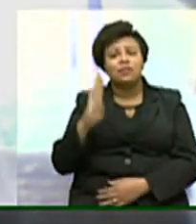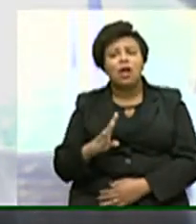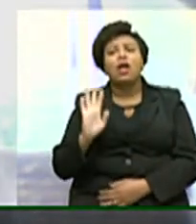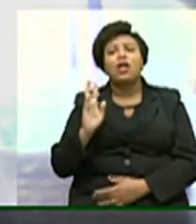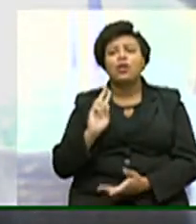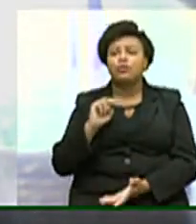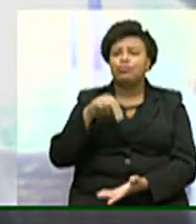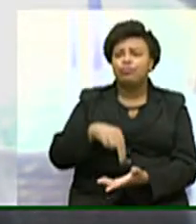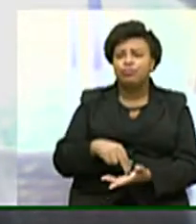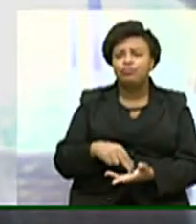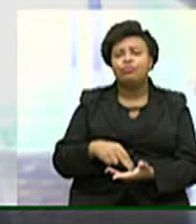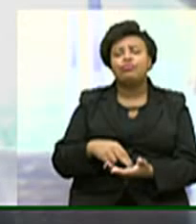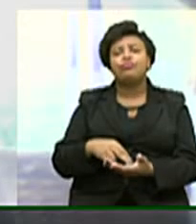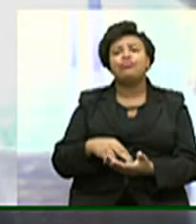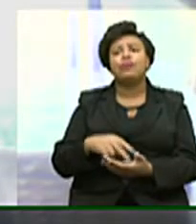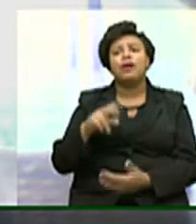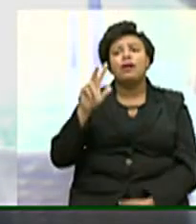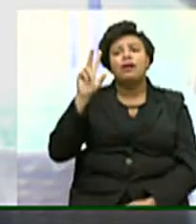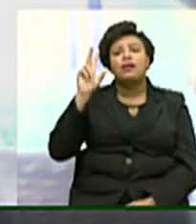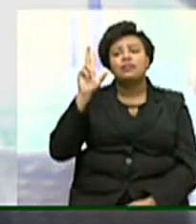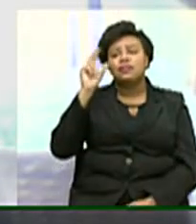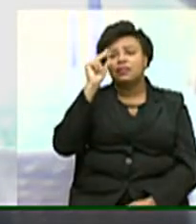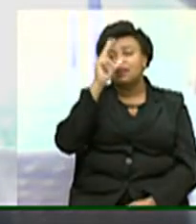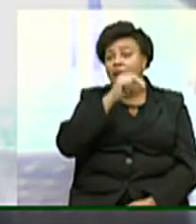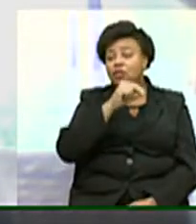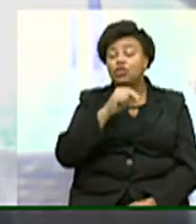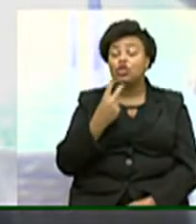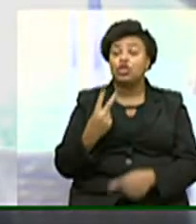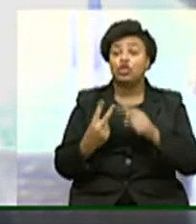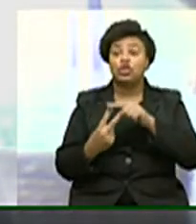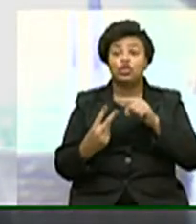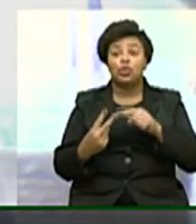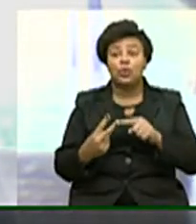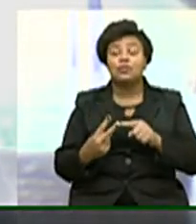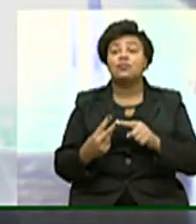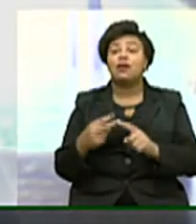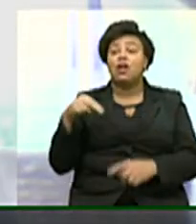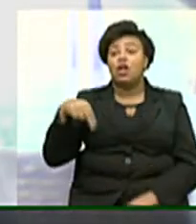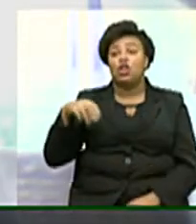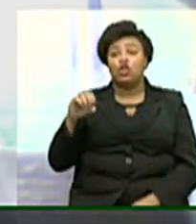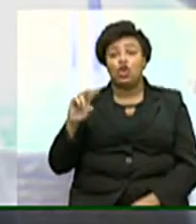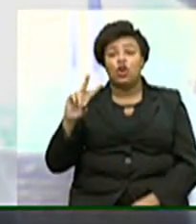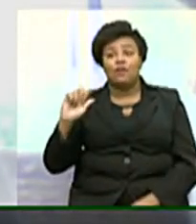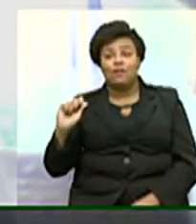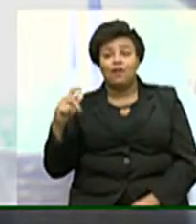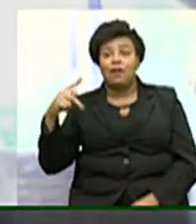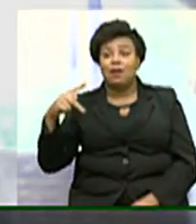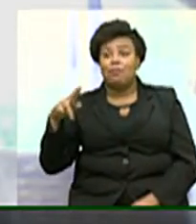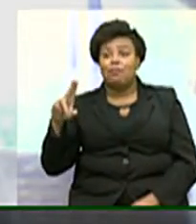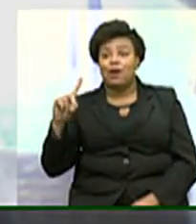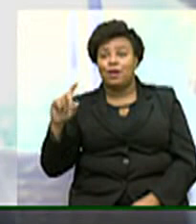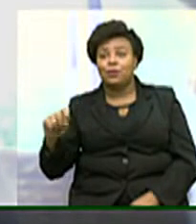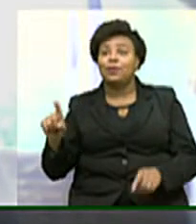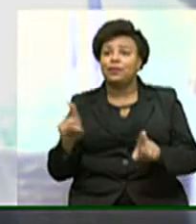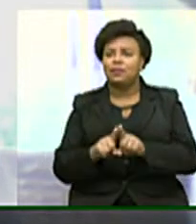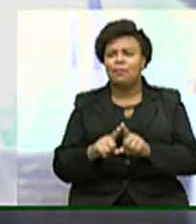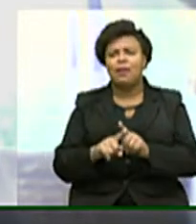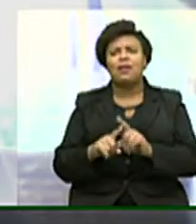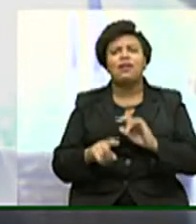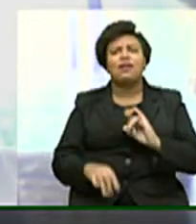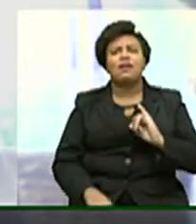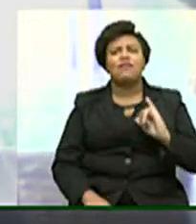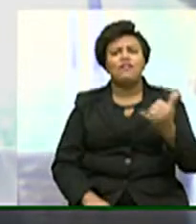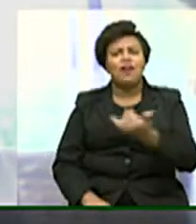Pádua e também Vacaria, são dois municípios modelo do estado. Nova Pádua vai ao inverso